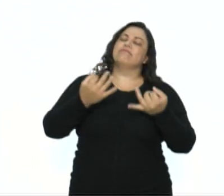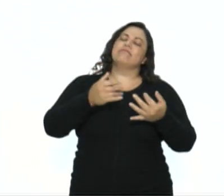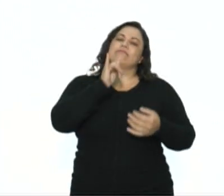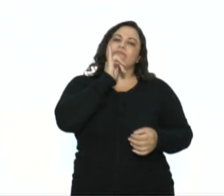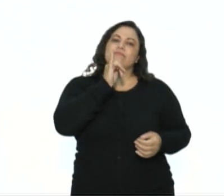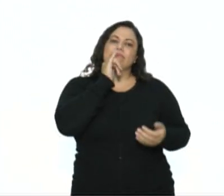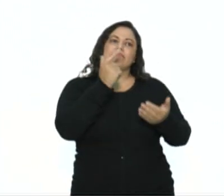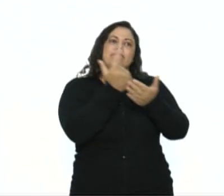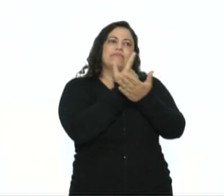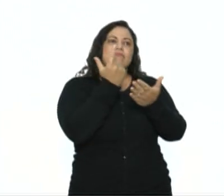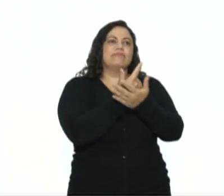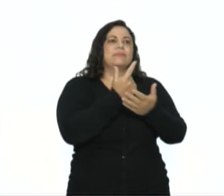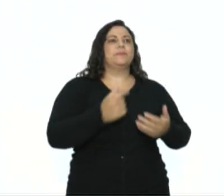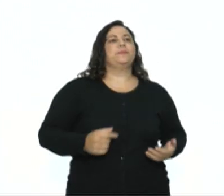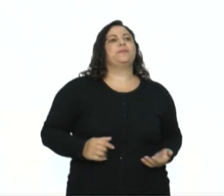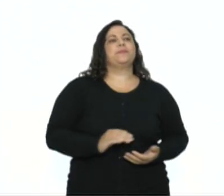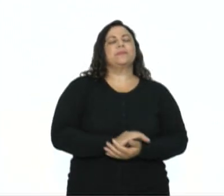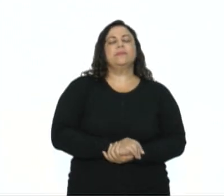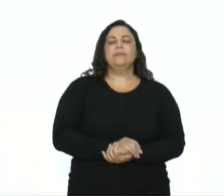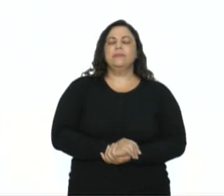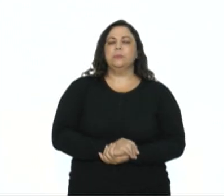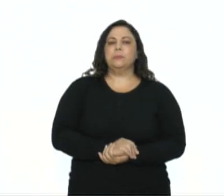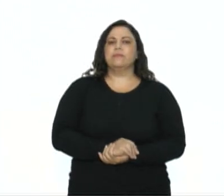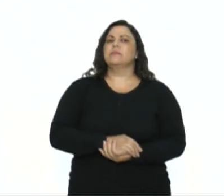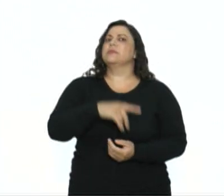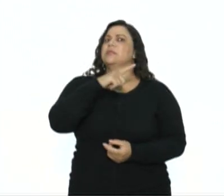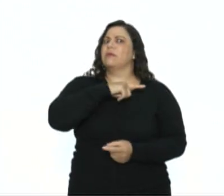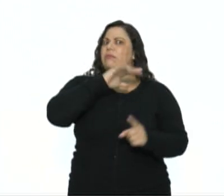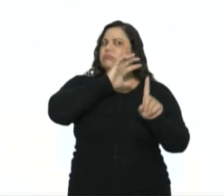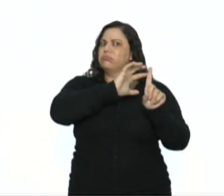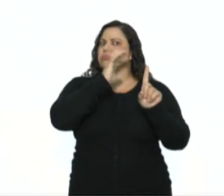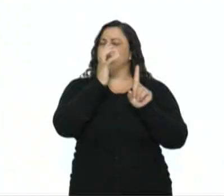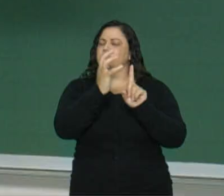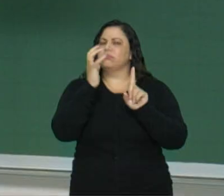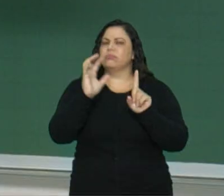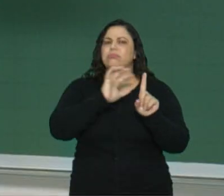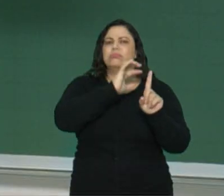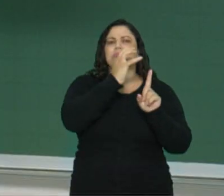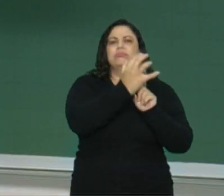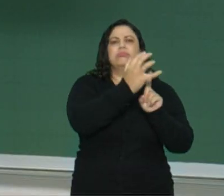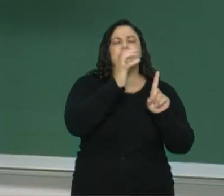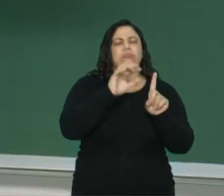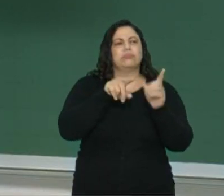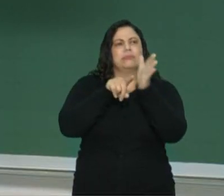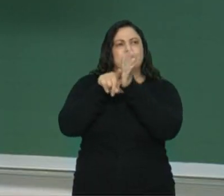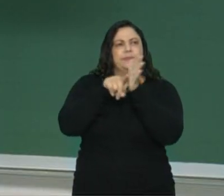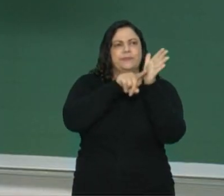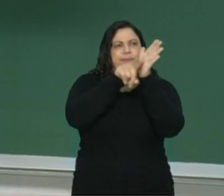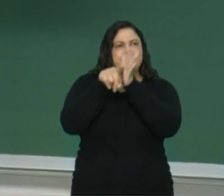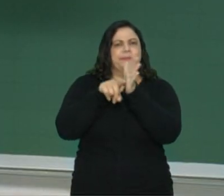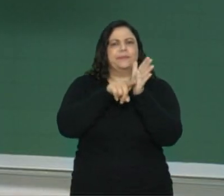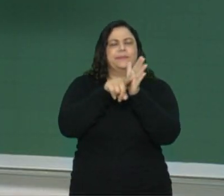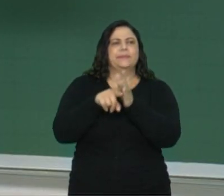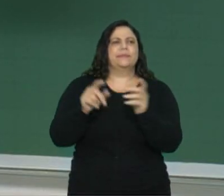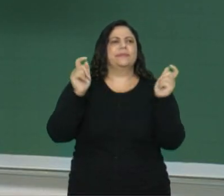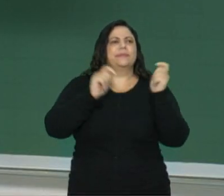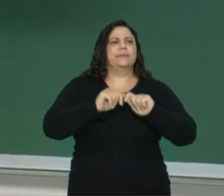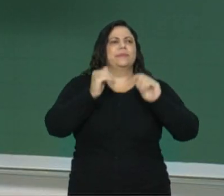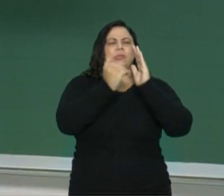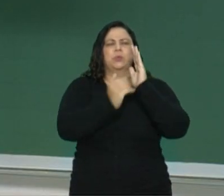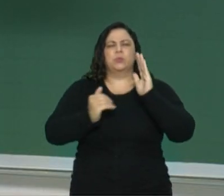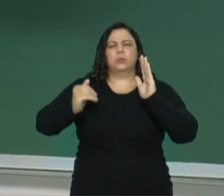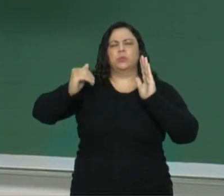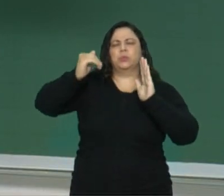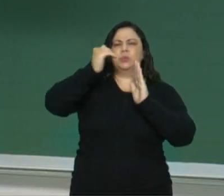livrinhos. E aí ele teve bastante influência nas ciências e superou o